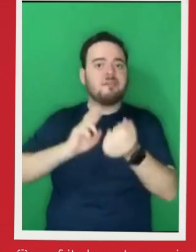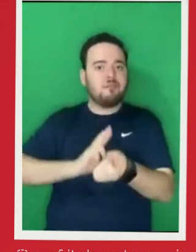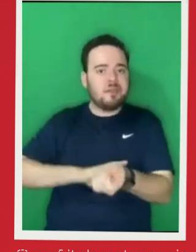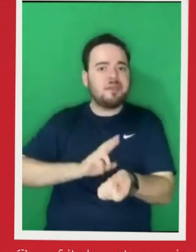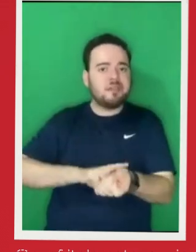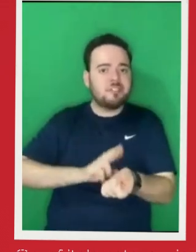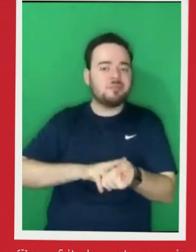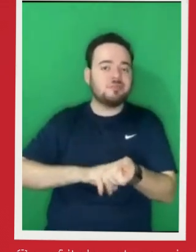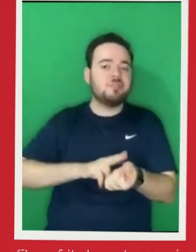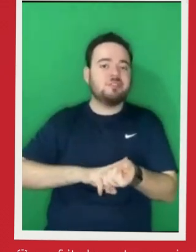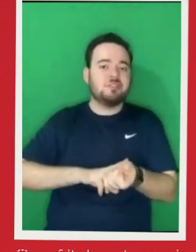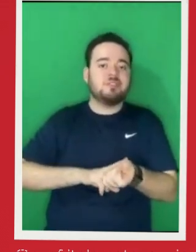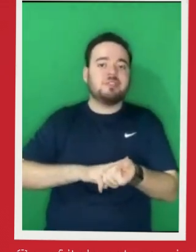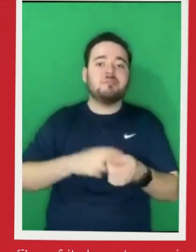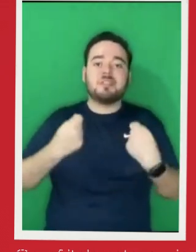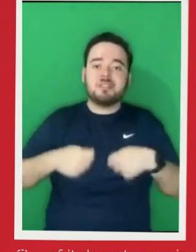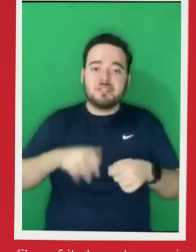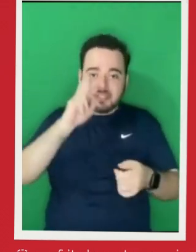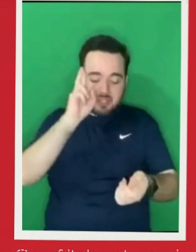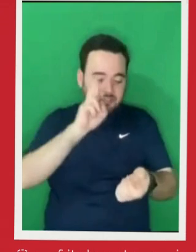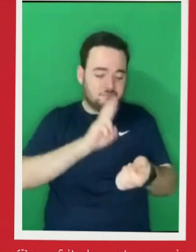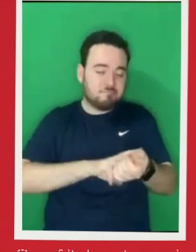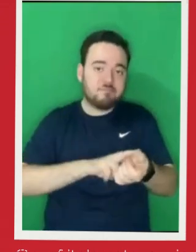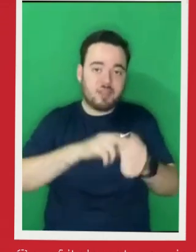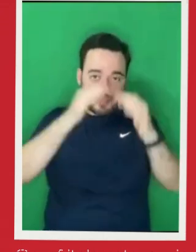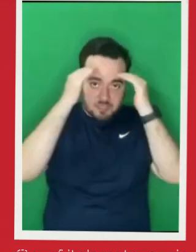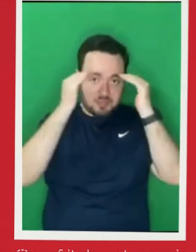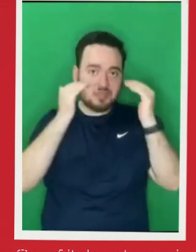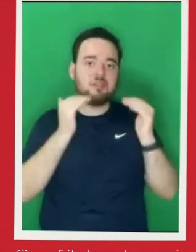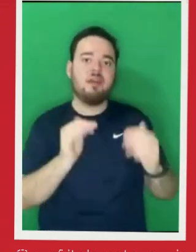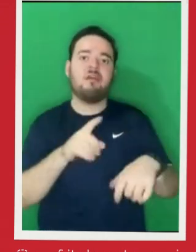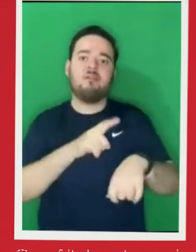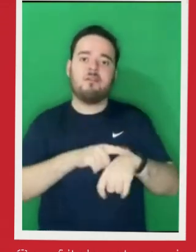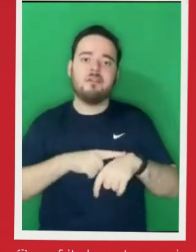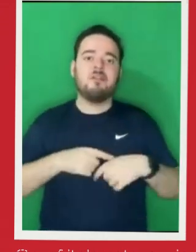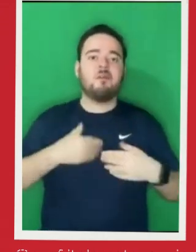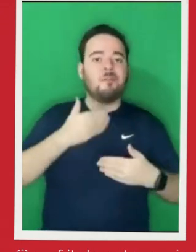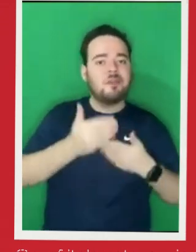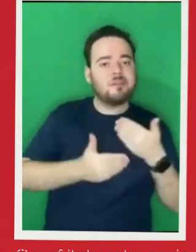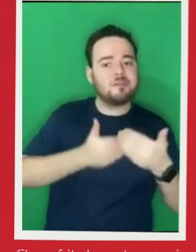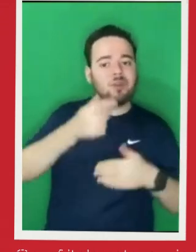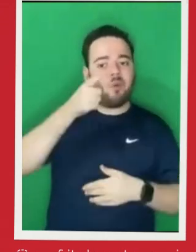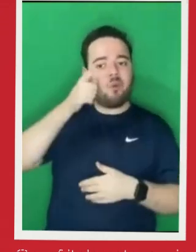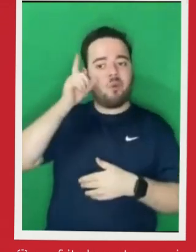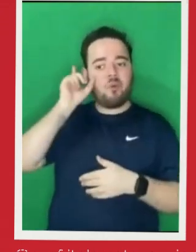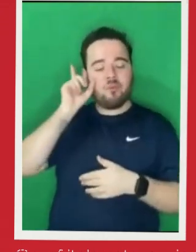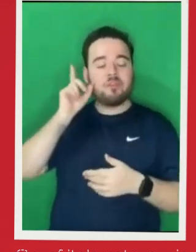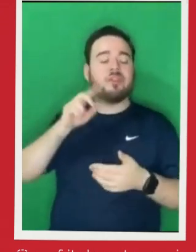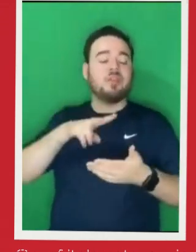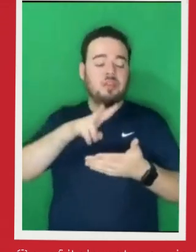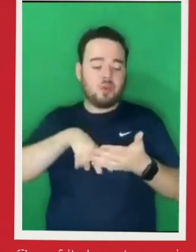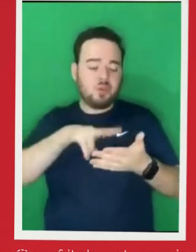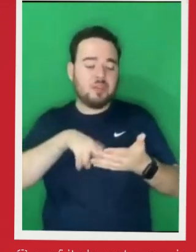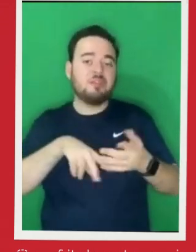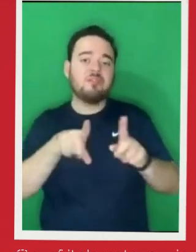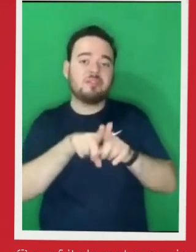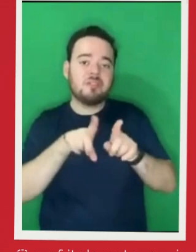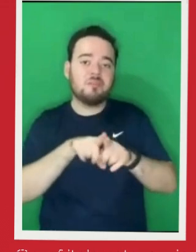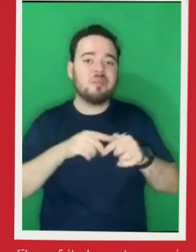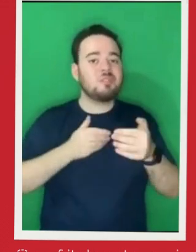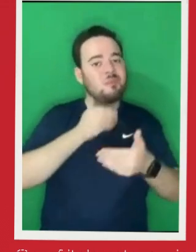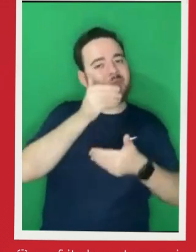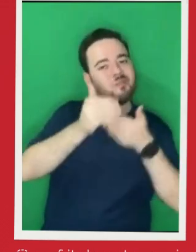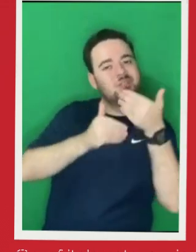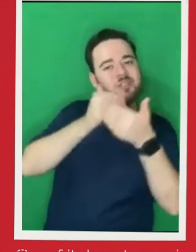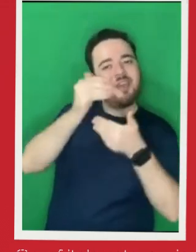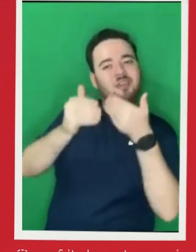só conhecer o ritmo, mas é respeitá-lo também, né? Sobre processos. Ontem eu ouvi que esse era um livro também sobre processos,